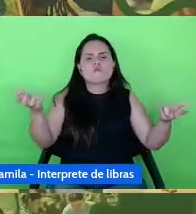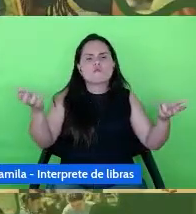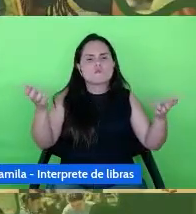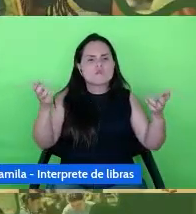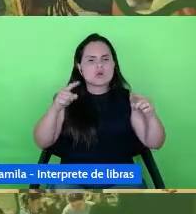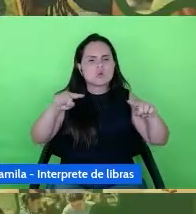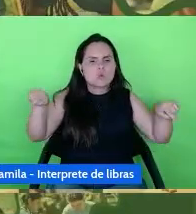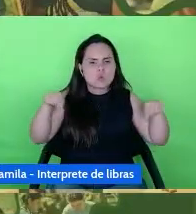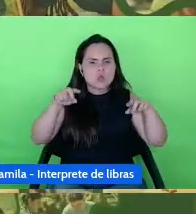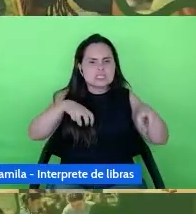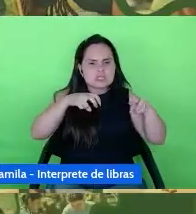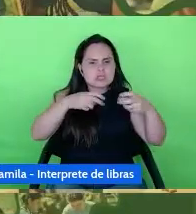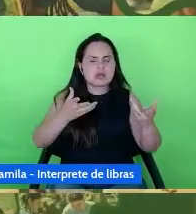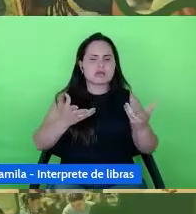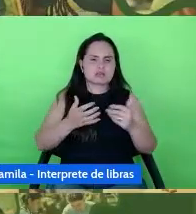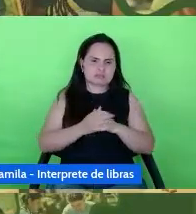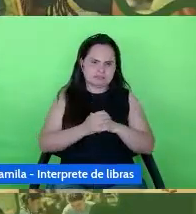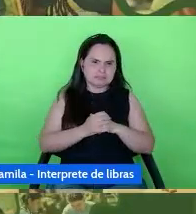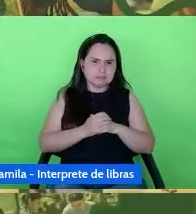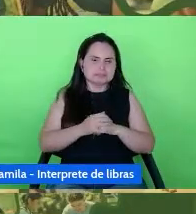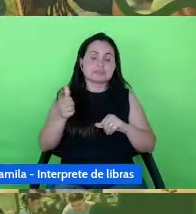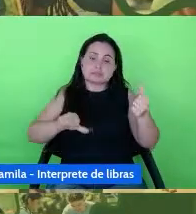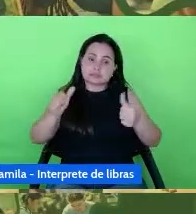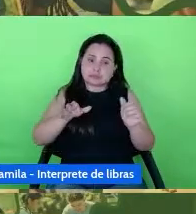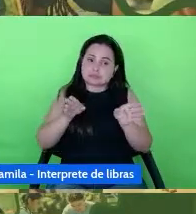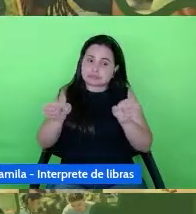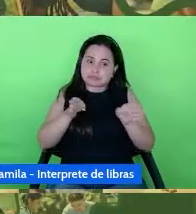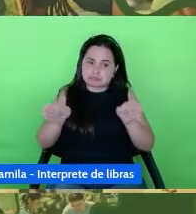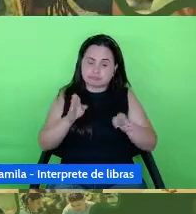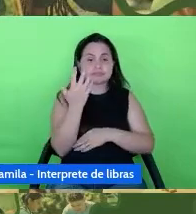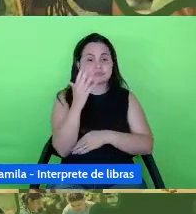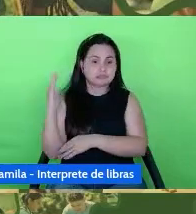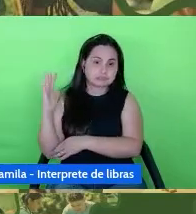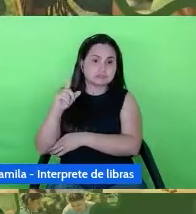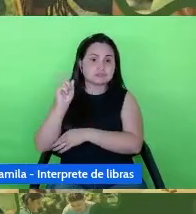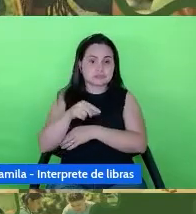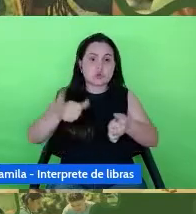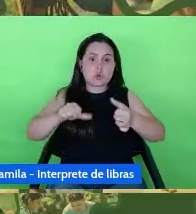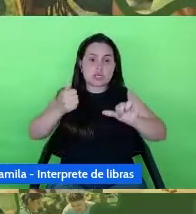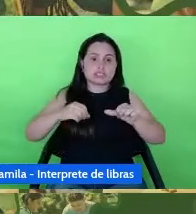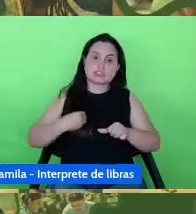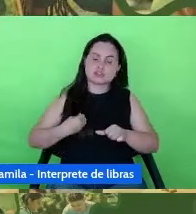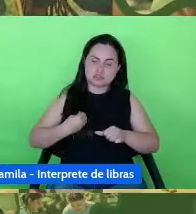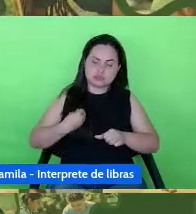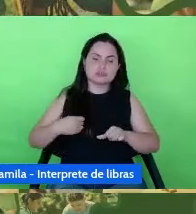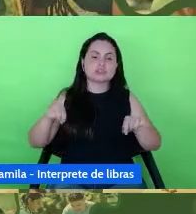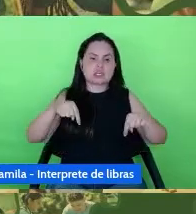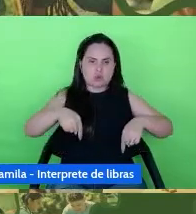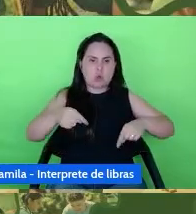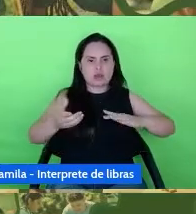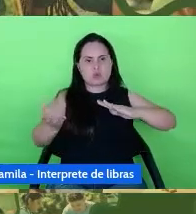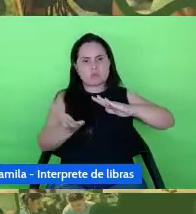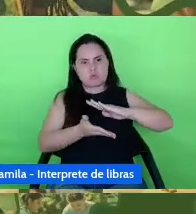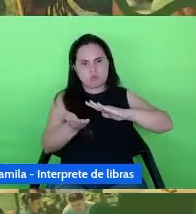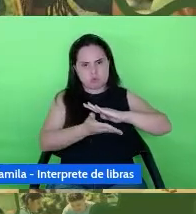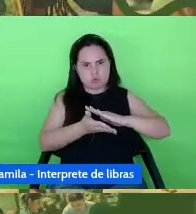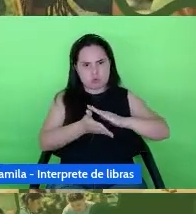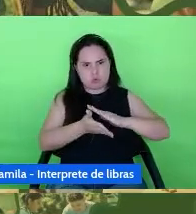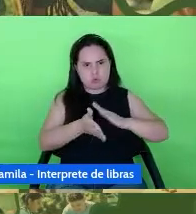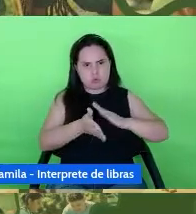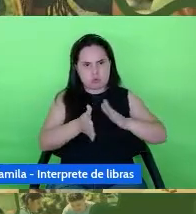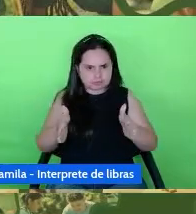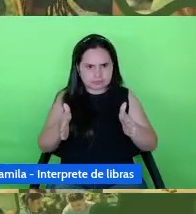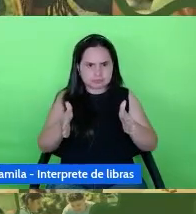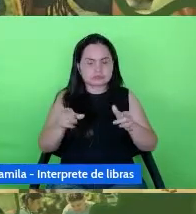Então, a qualidade de acesso ao meio ambiente compõe a qualidade de vida contemporânea, tá? E essa concepção aí